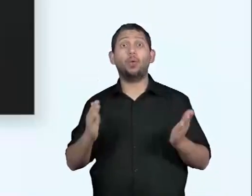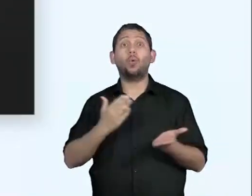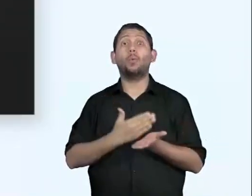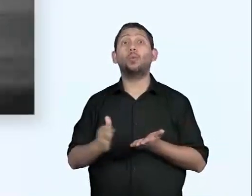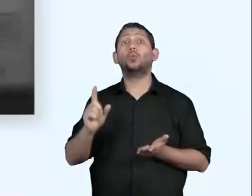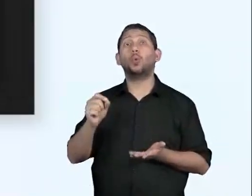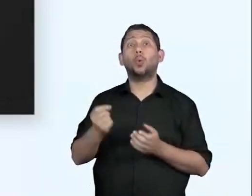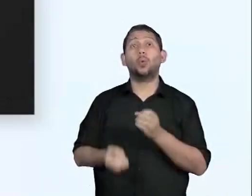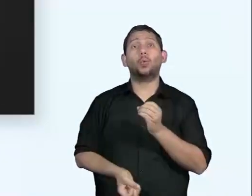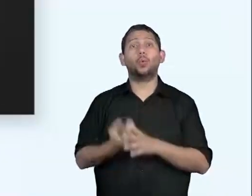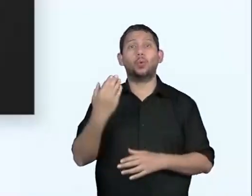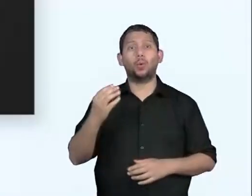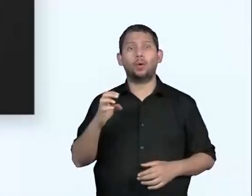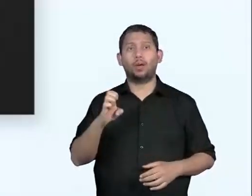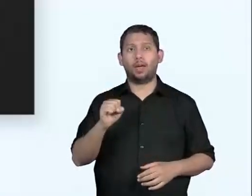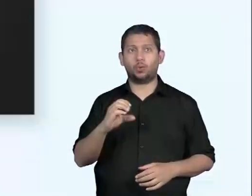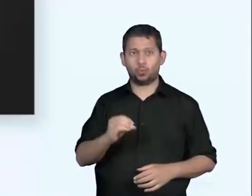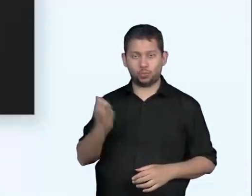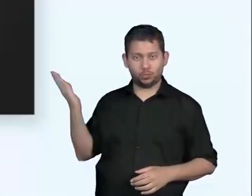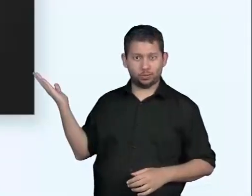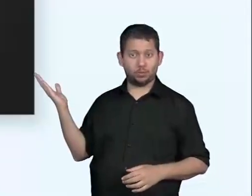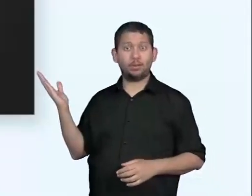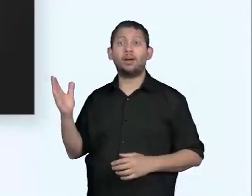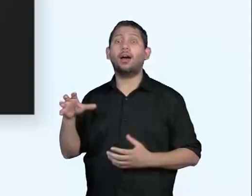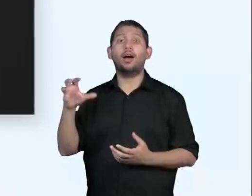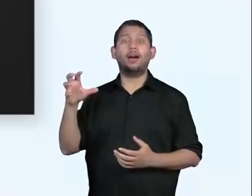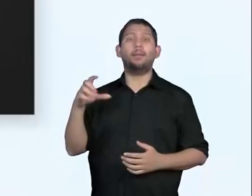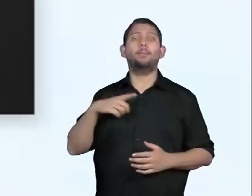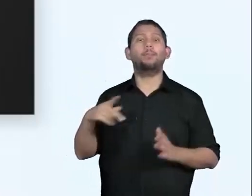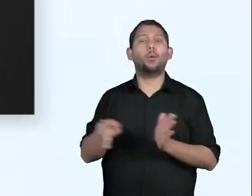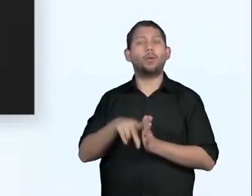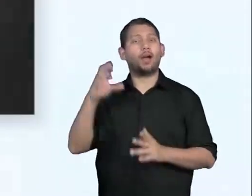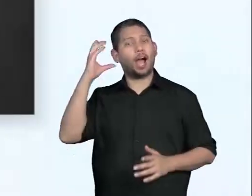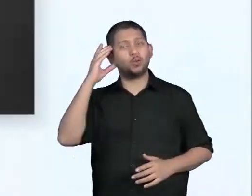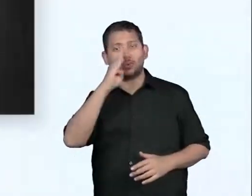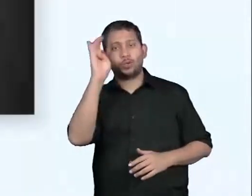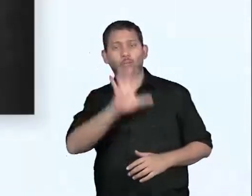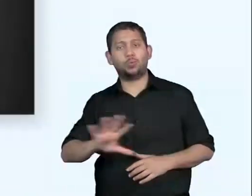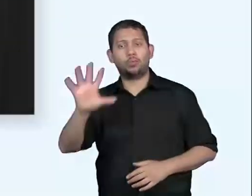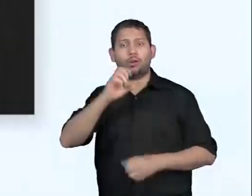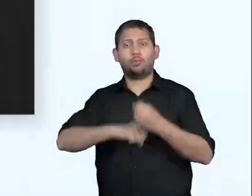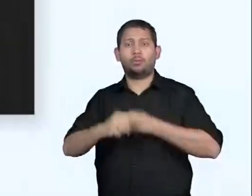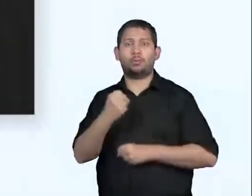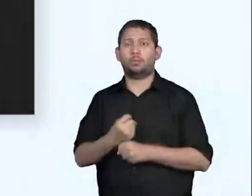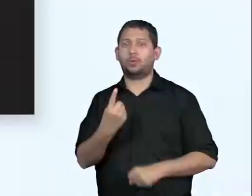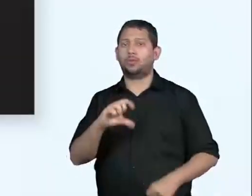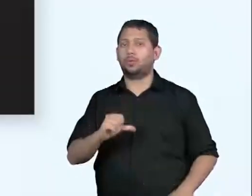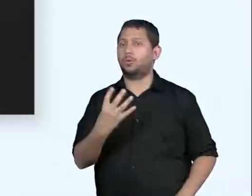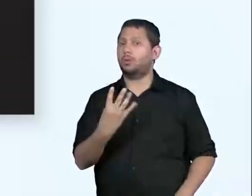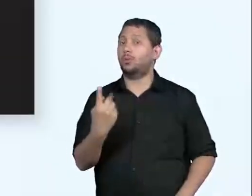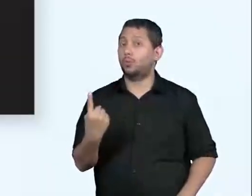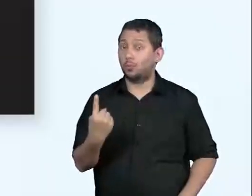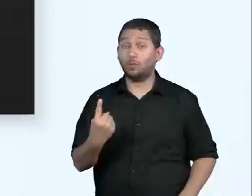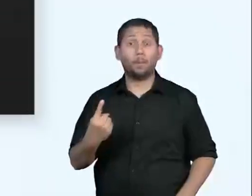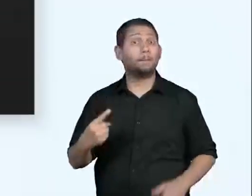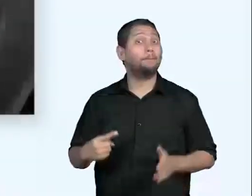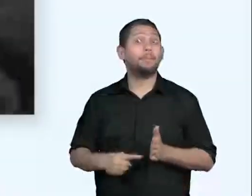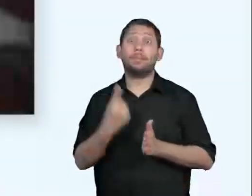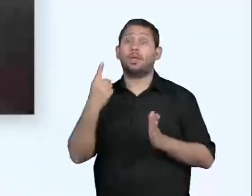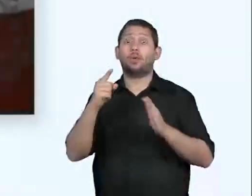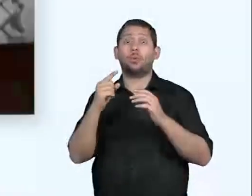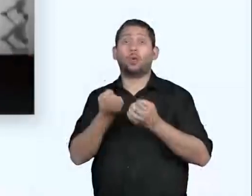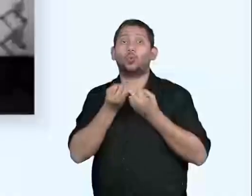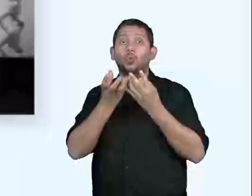no ar o Repórter Esso, na Rádio Nacional, em 1941. o primeiro a dar as